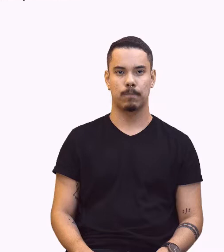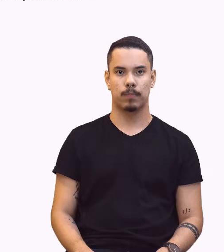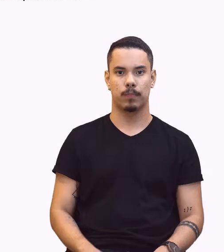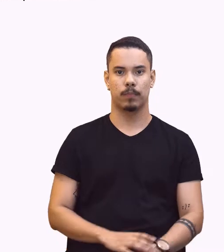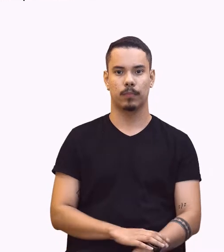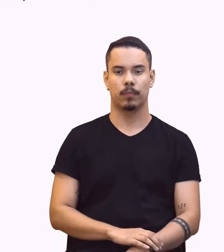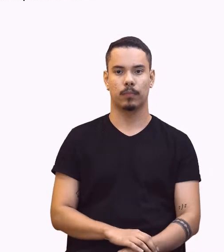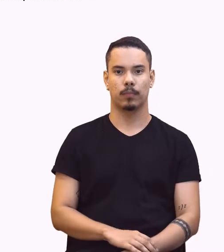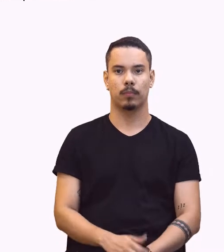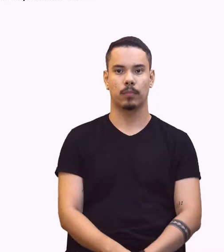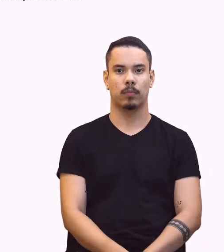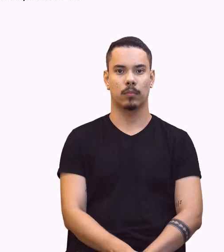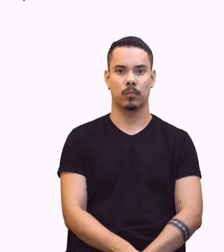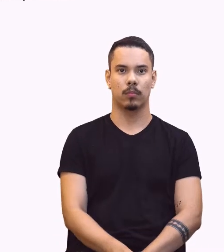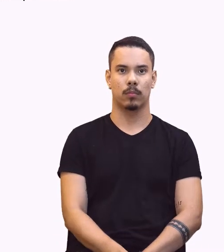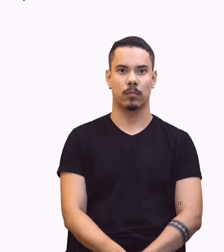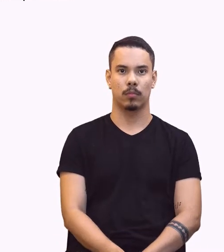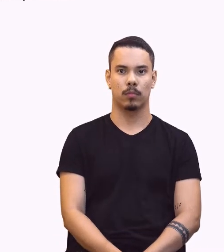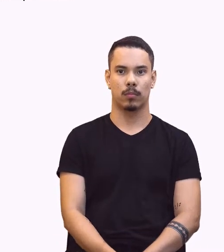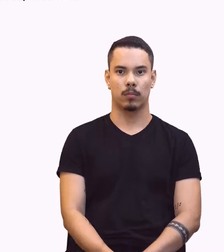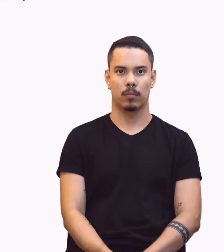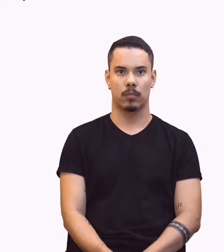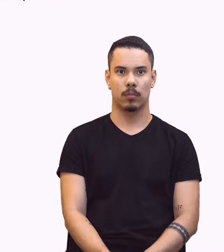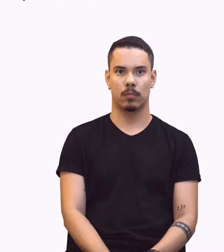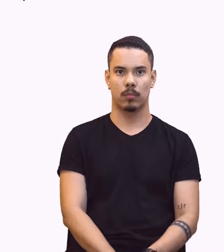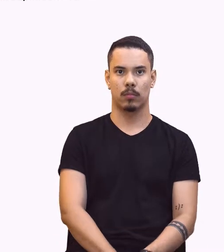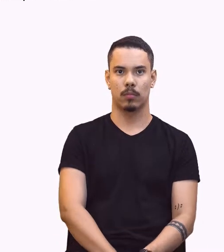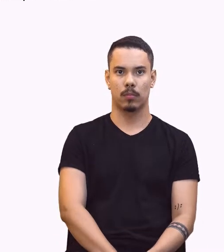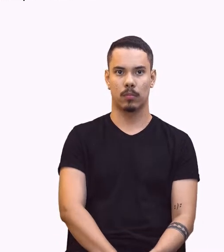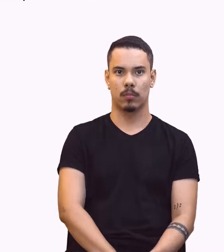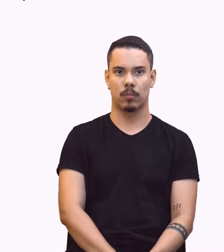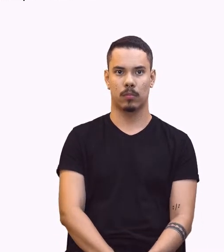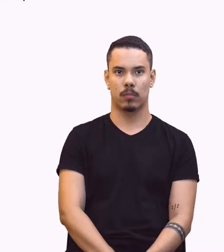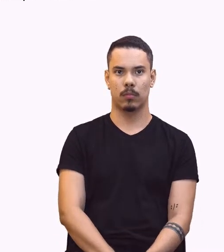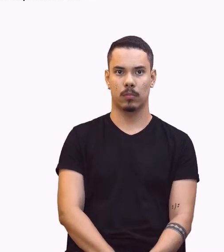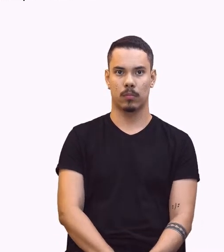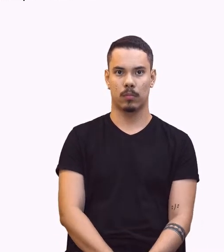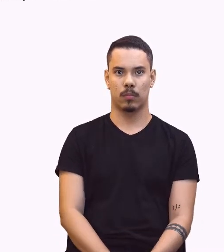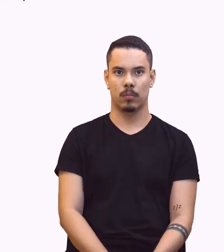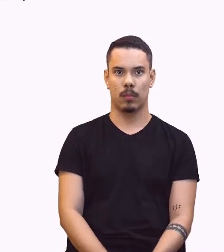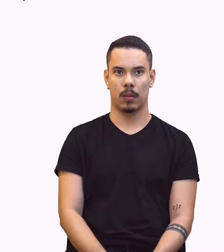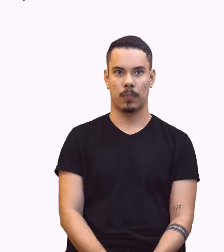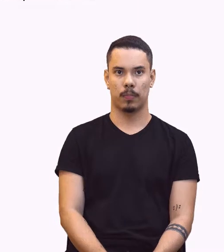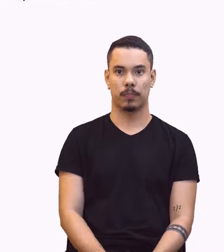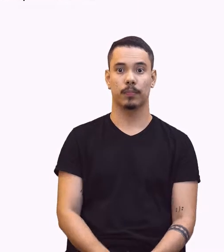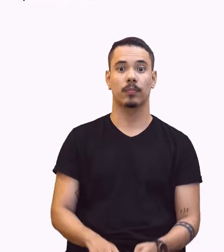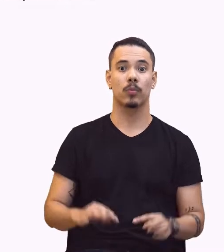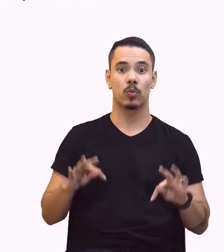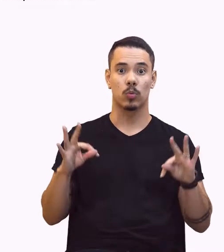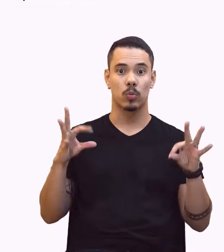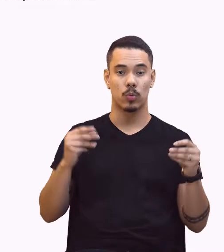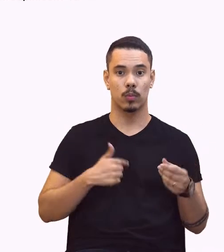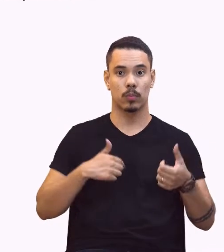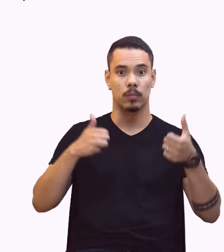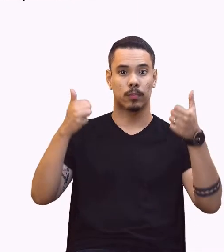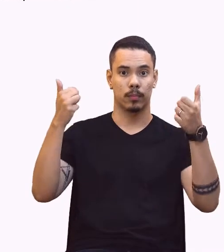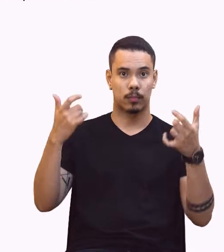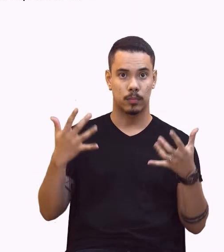Diante dessas fronteiras e divisões, muitos sentiram dúvidas